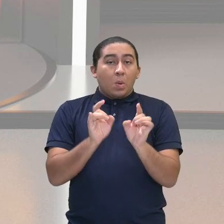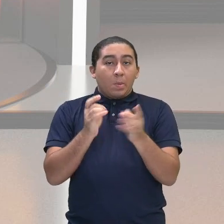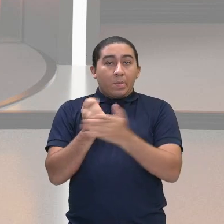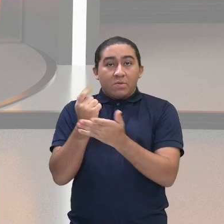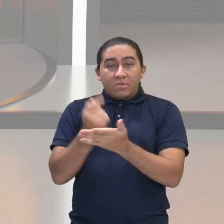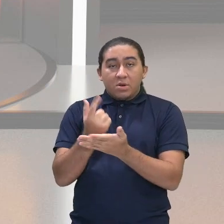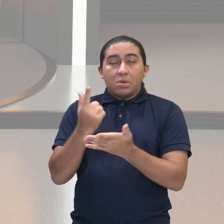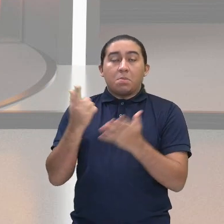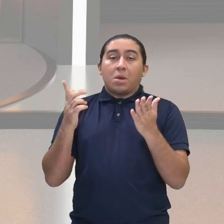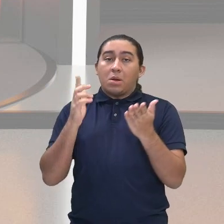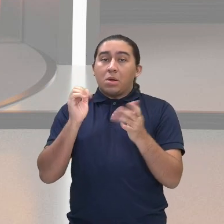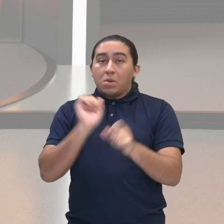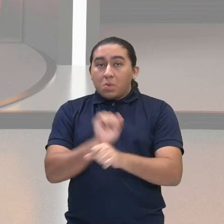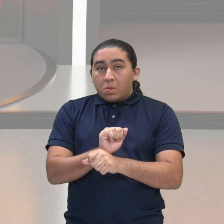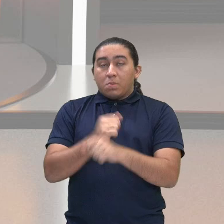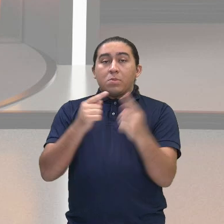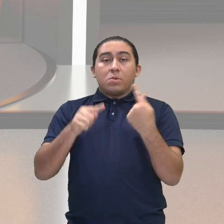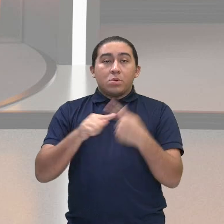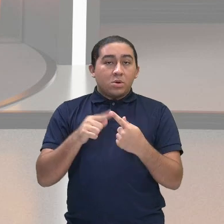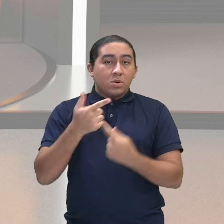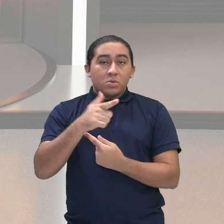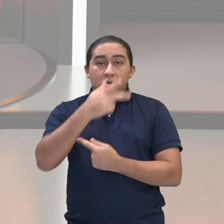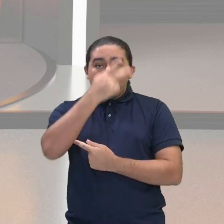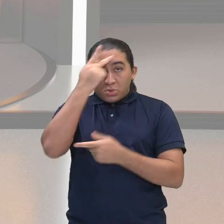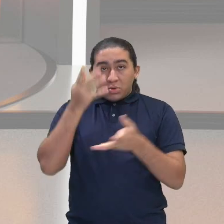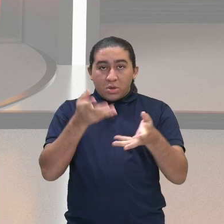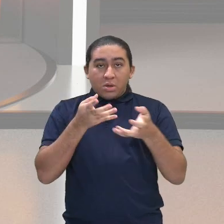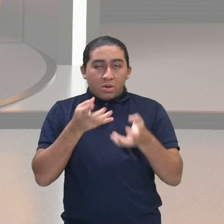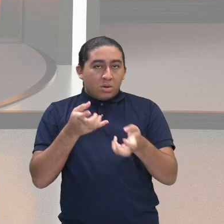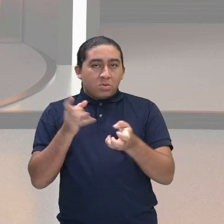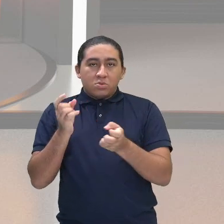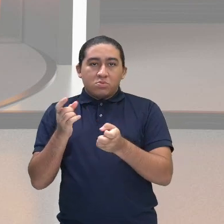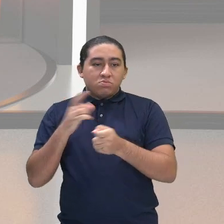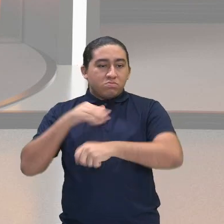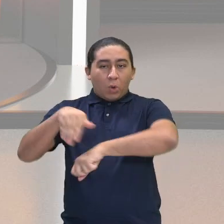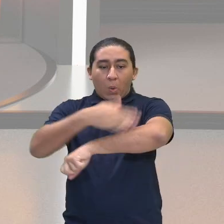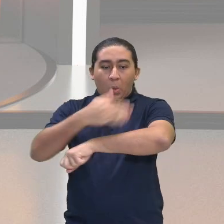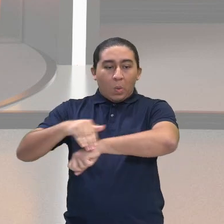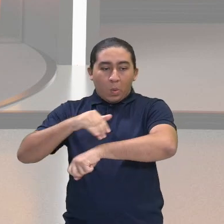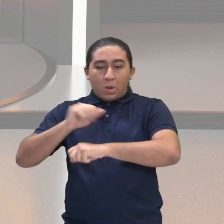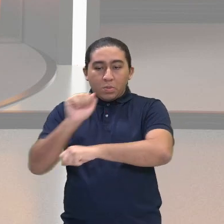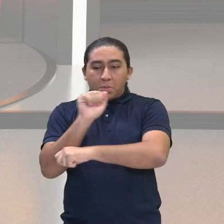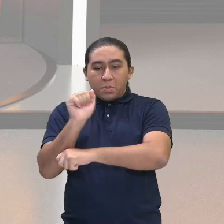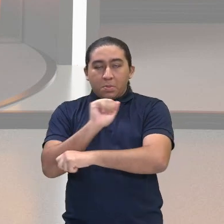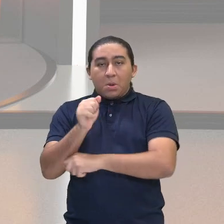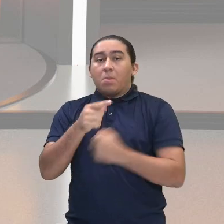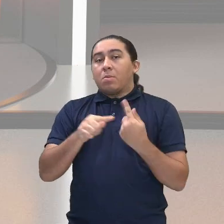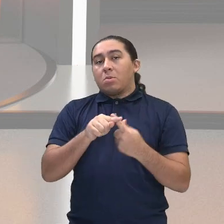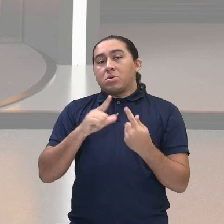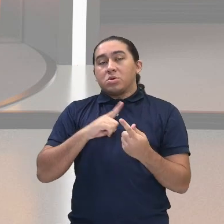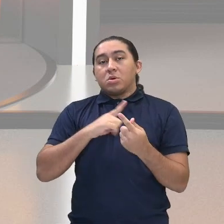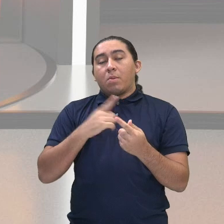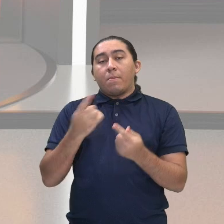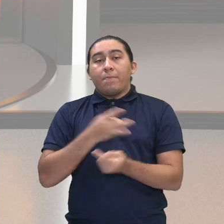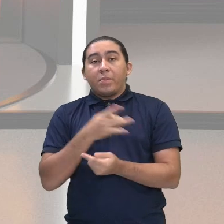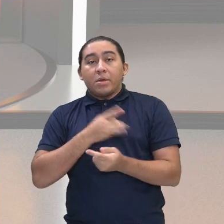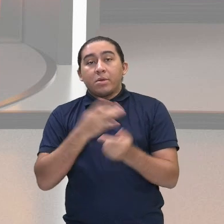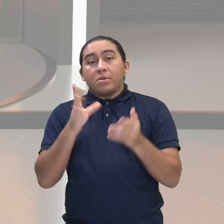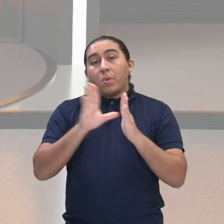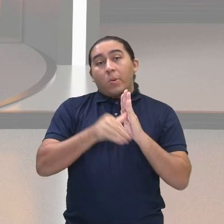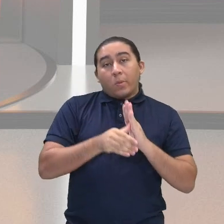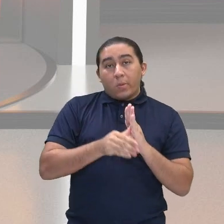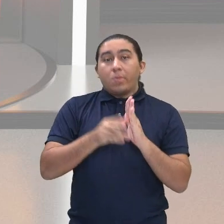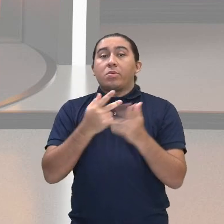paralisado, porque os comerciantes não faziam mais aquele trajeto com medo de serem assaltados, terem suas mercadorias roubadas, de terem prejuízo